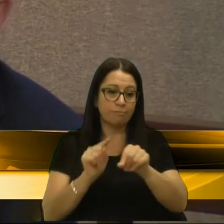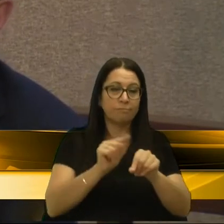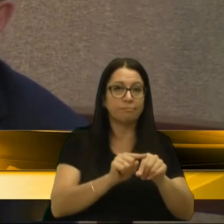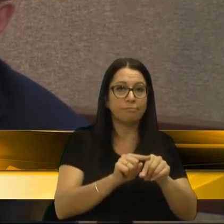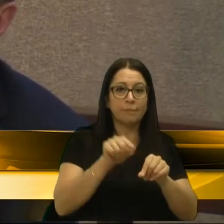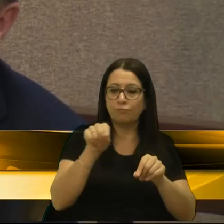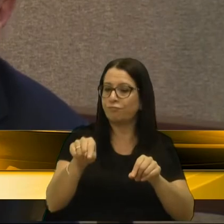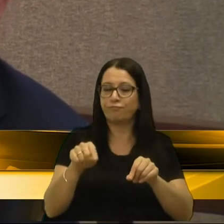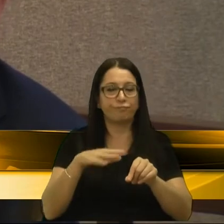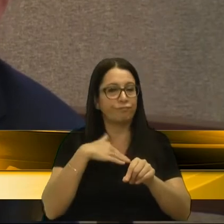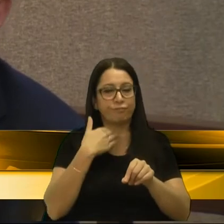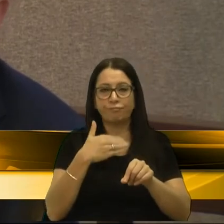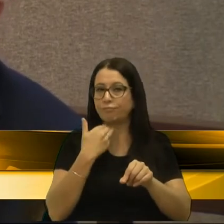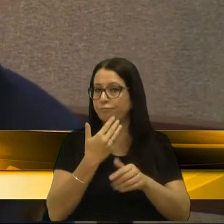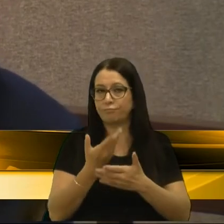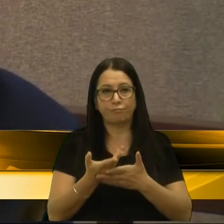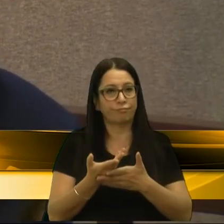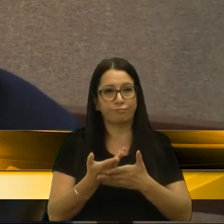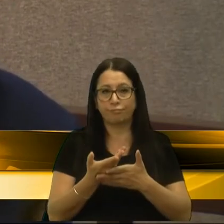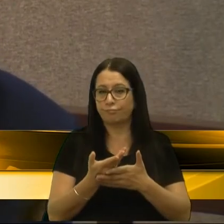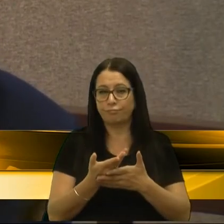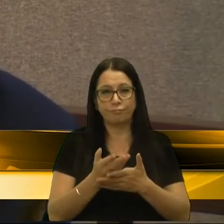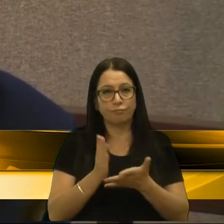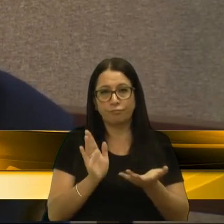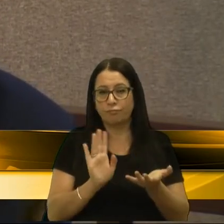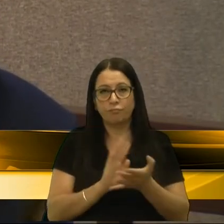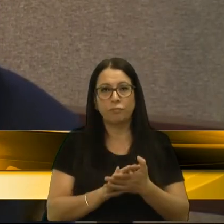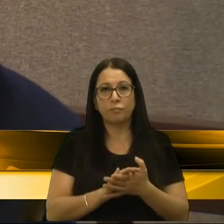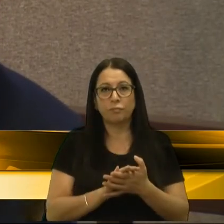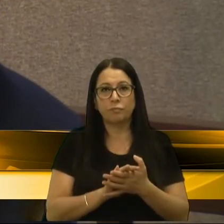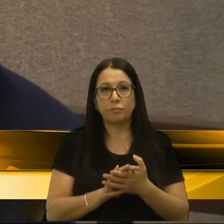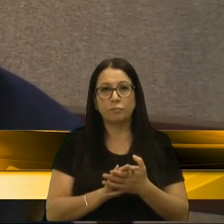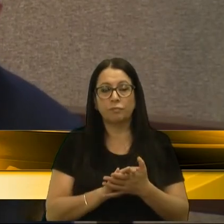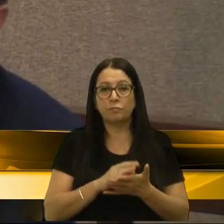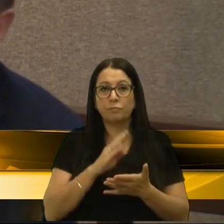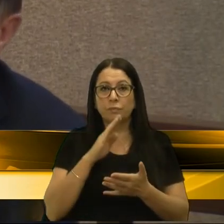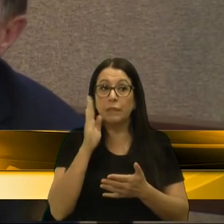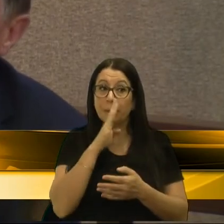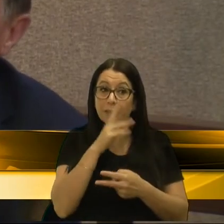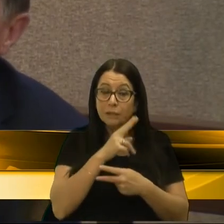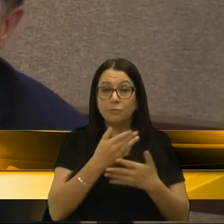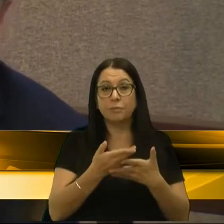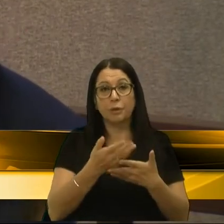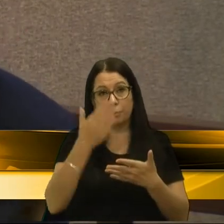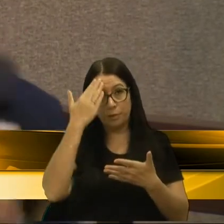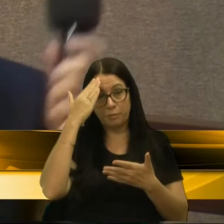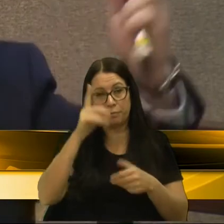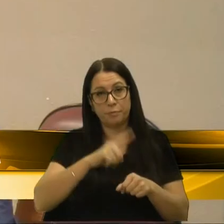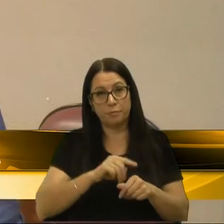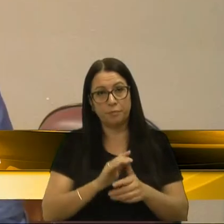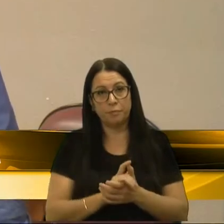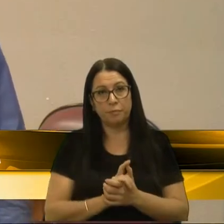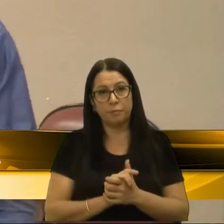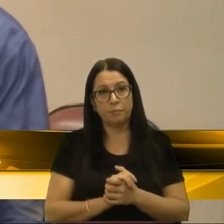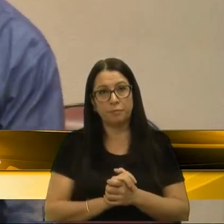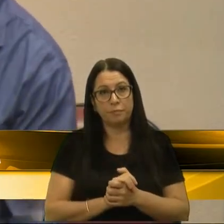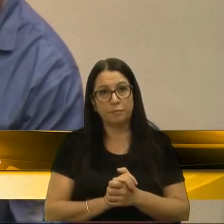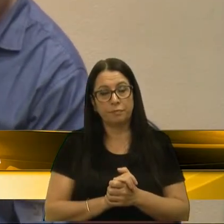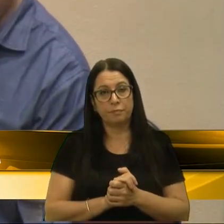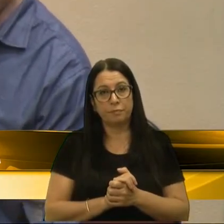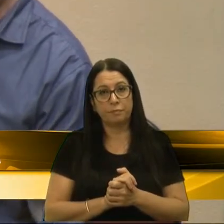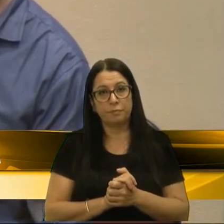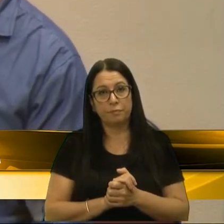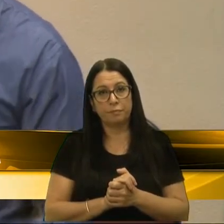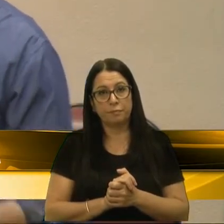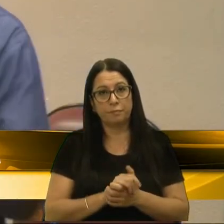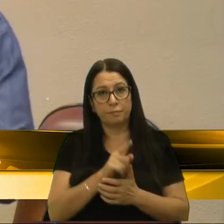que está lá não vai, vai... É um paliativo agora de emergência. Obrigado pela parte. É, o